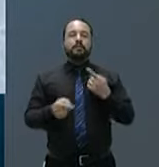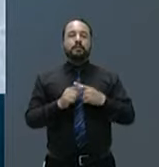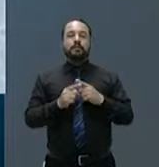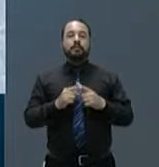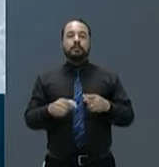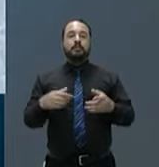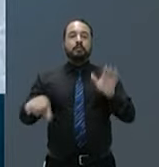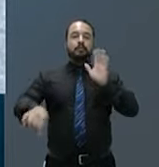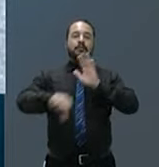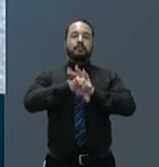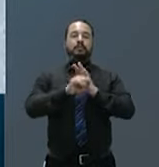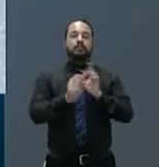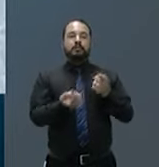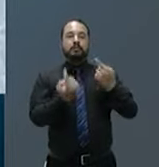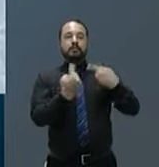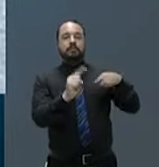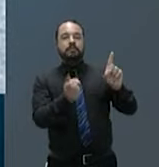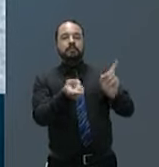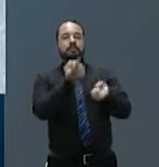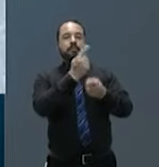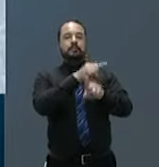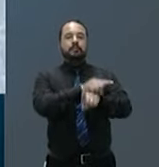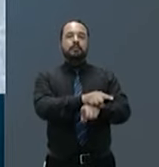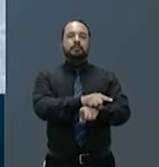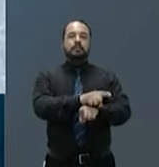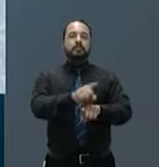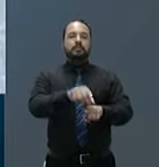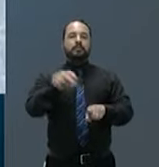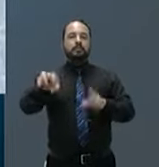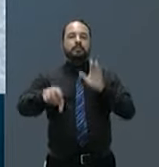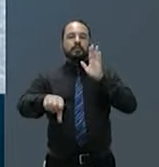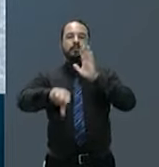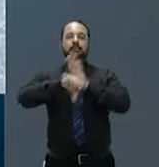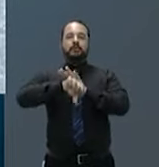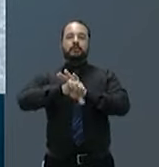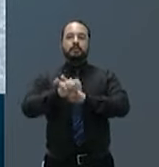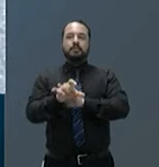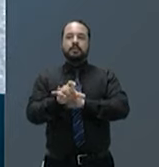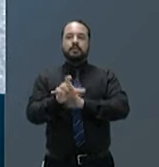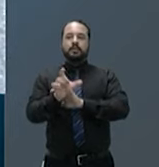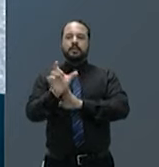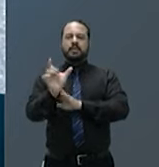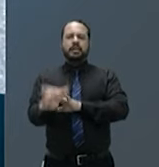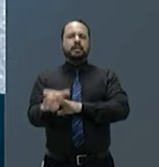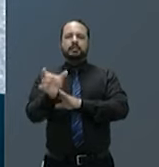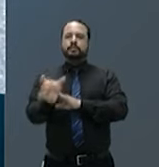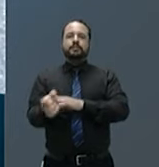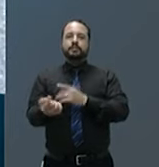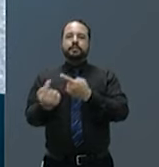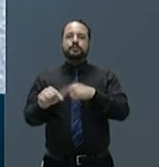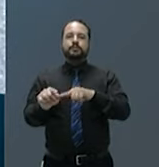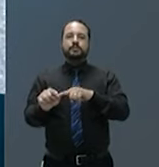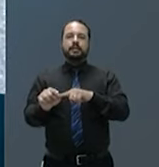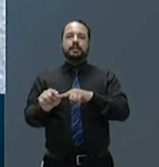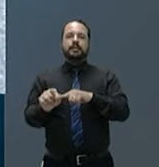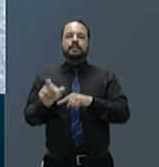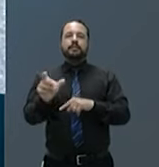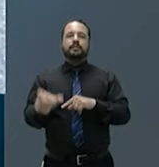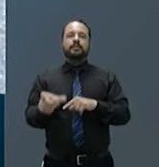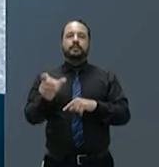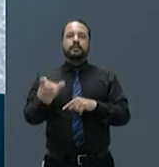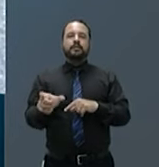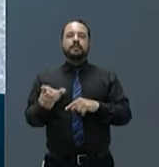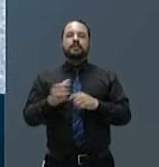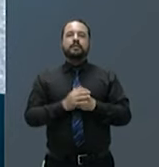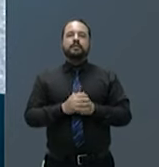calúnia demanda a imputação típica de um delito a outro por parte do caluniante, fato este que não foi demonstrado pelo